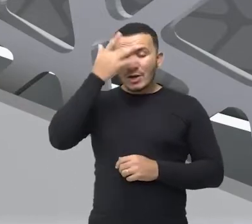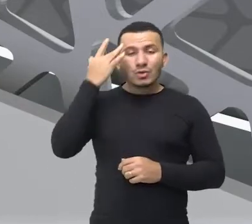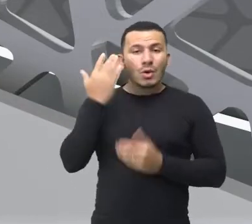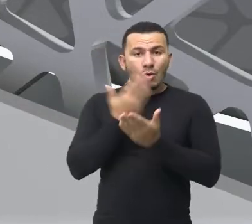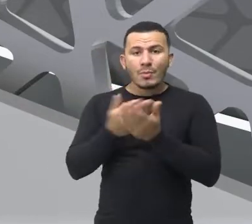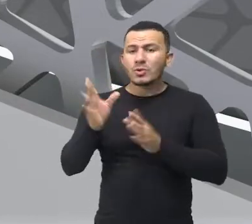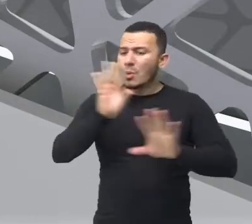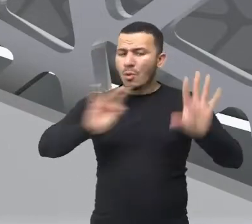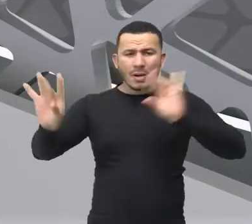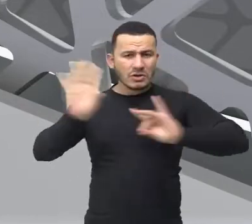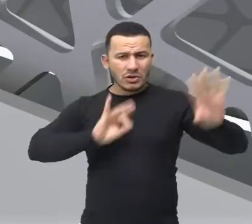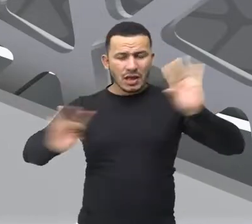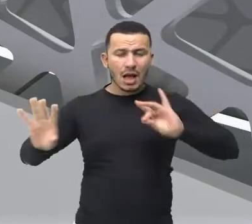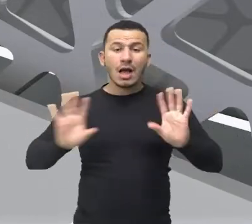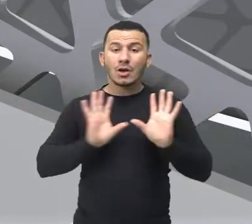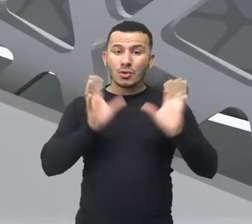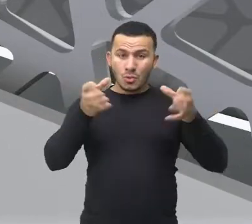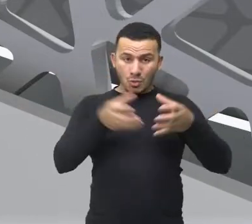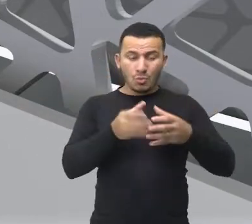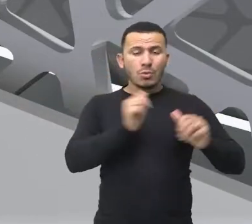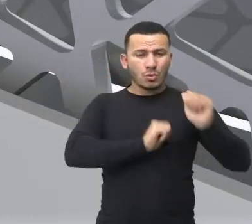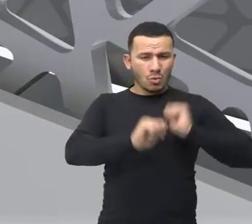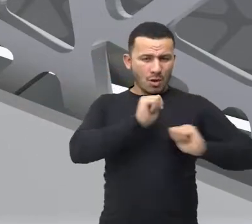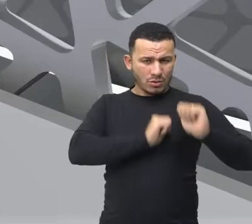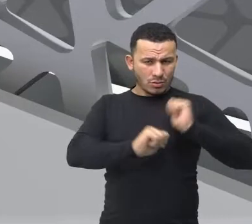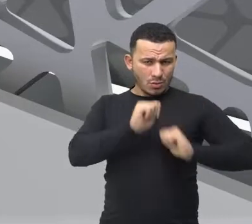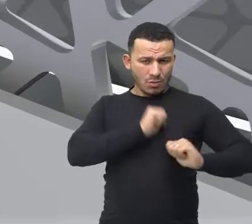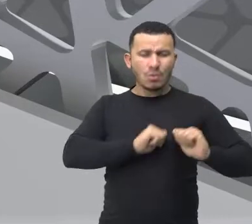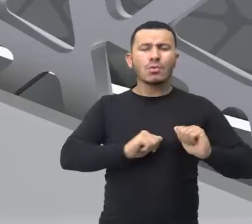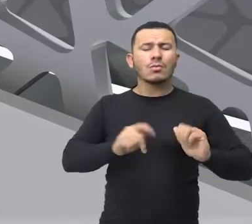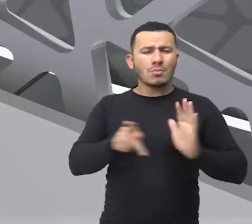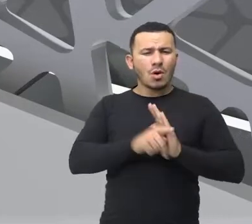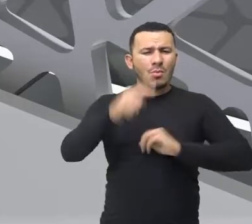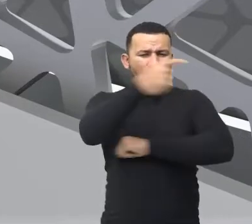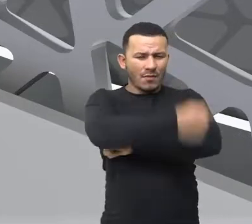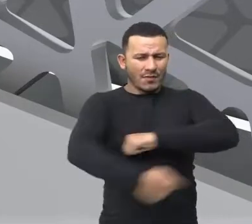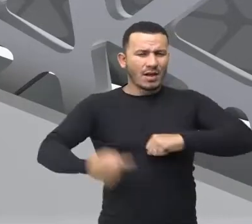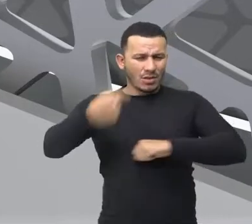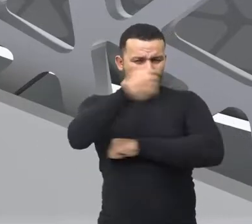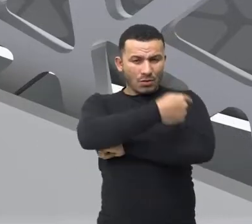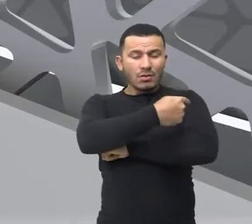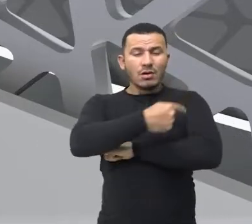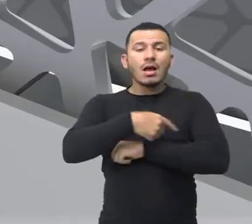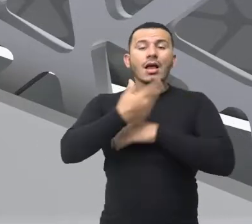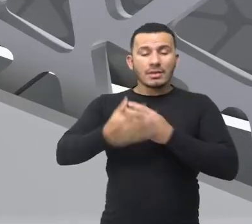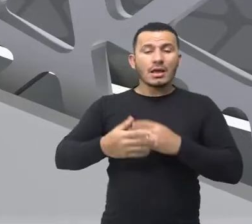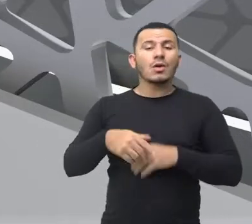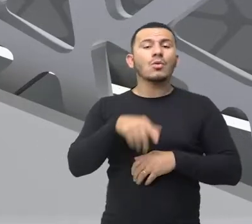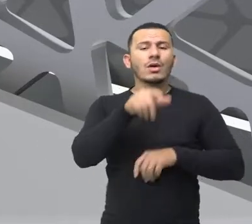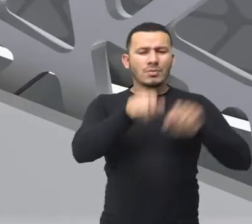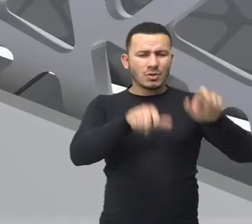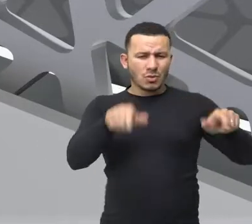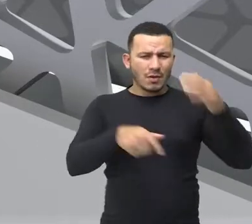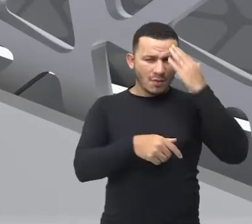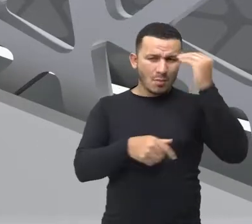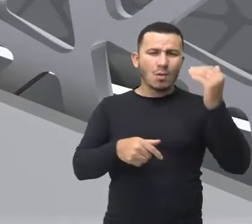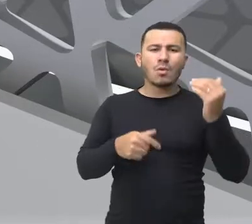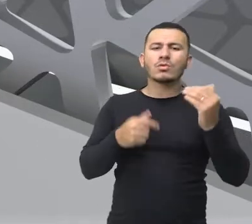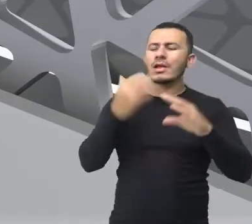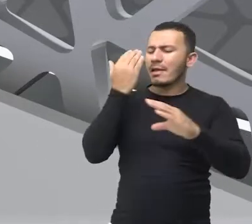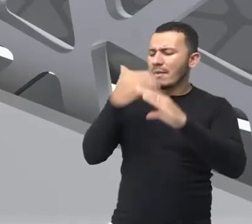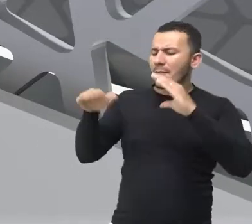e chegou realmente nos super-heróis, nos atores que interpretam eles. E eles, claro, enviaram mensagens de